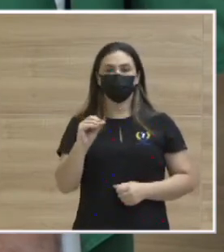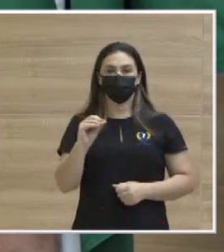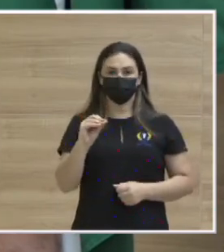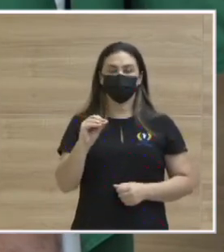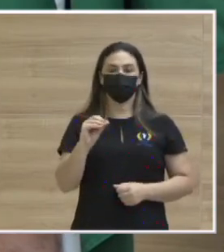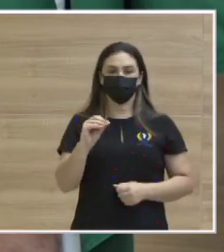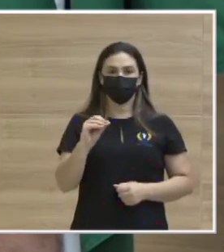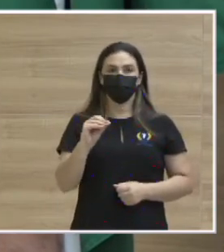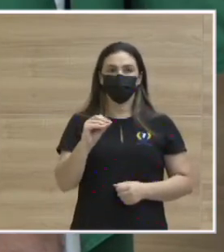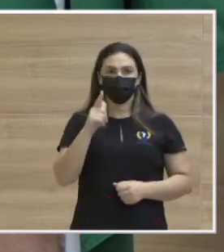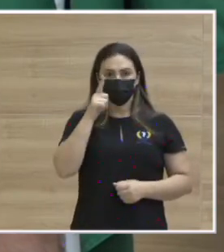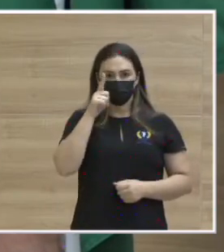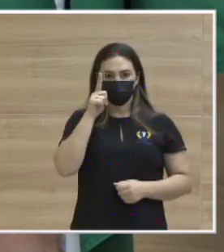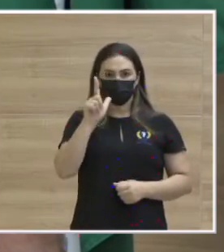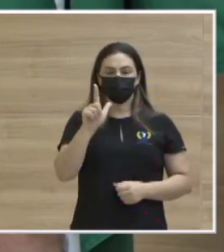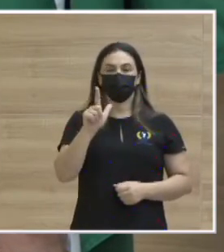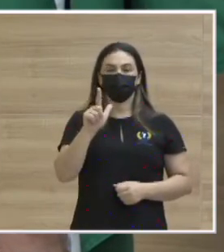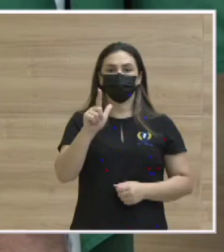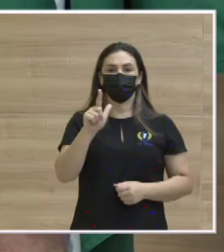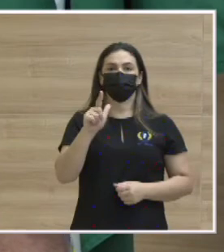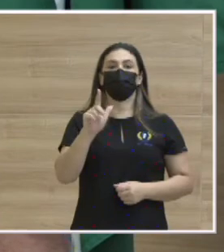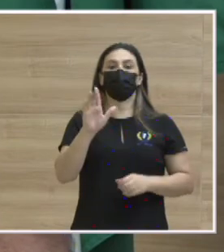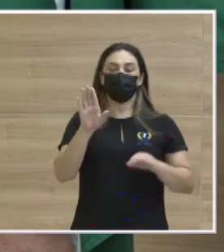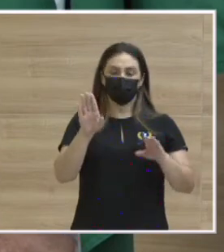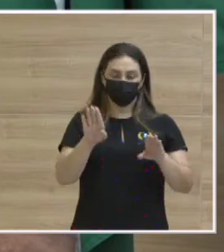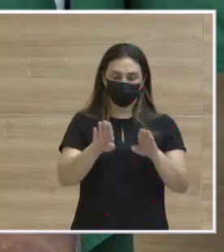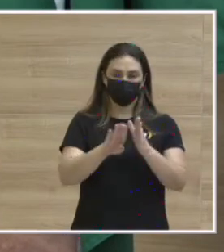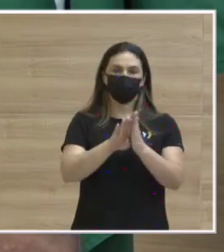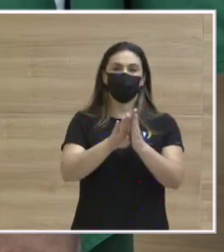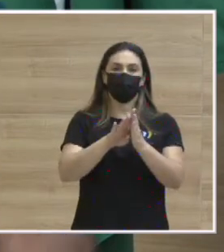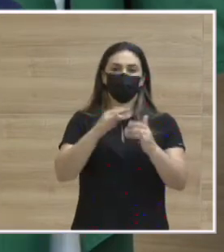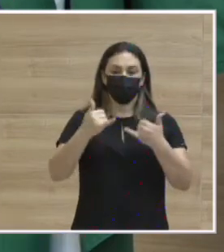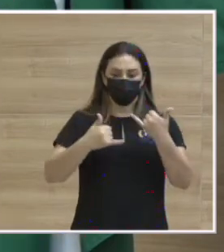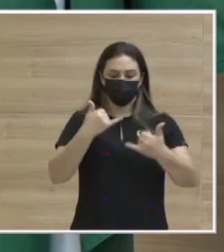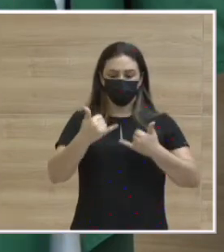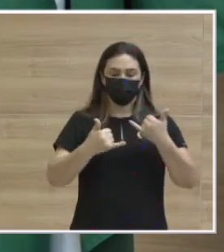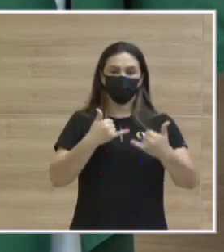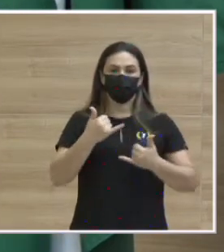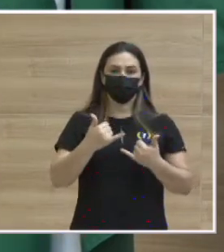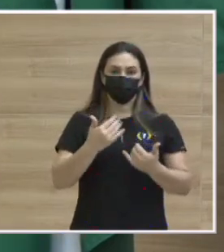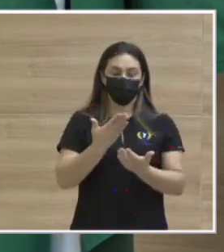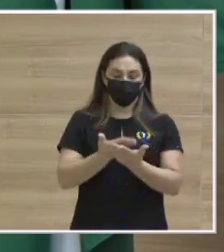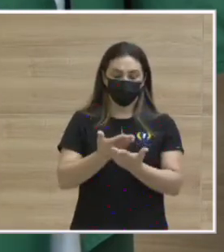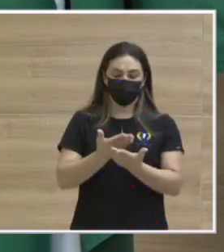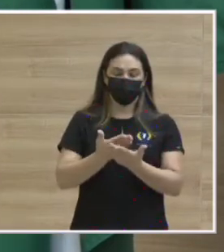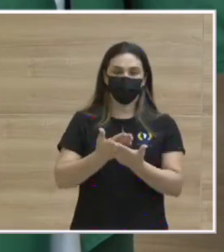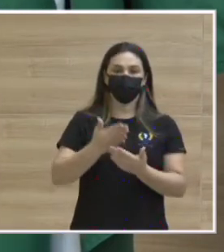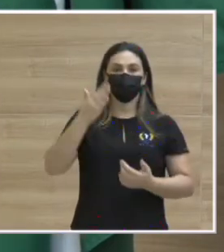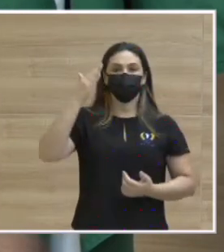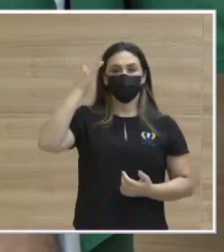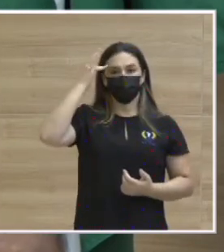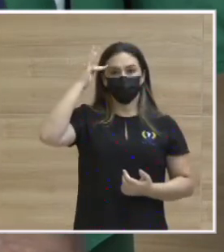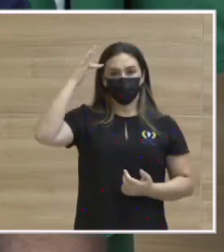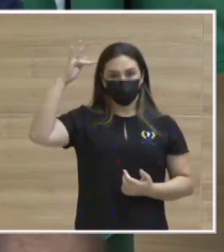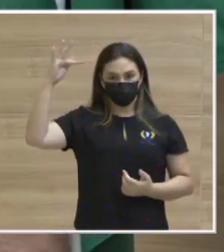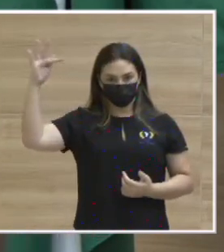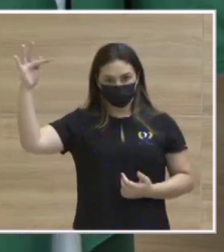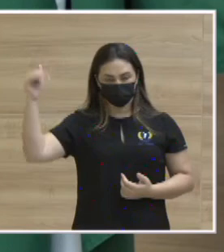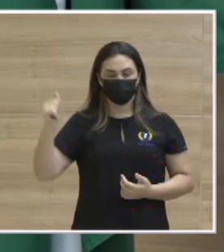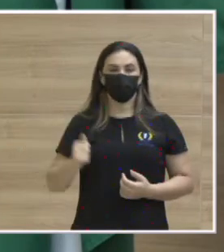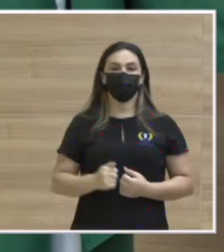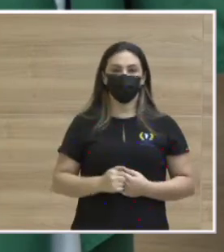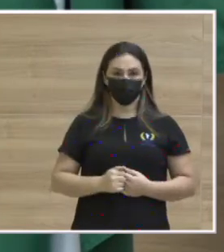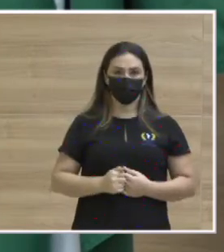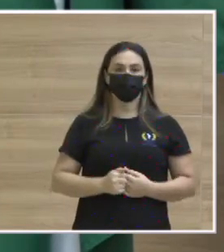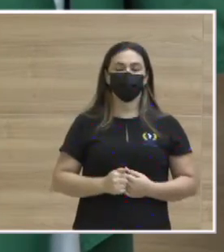recreativa. Triste, triste. Senhores, há um estudo na filosofia perfeito ao encontro do